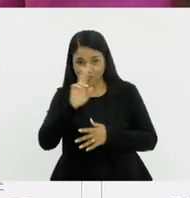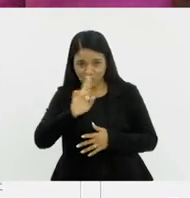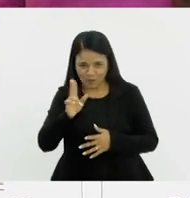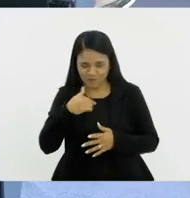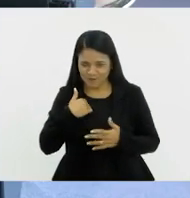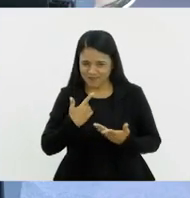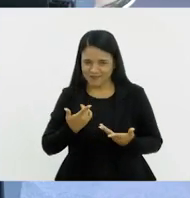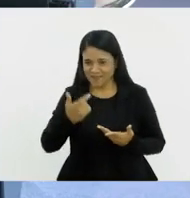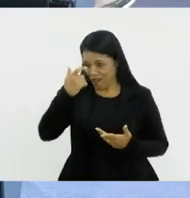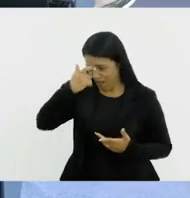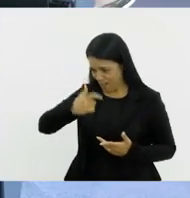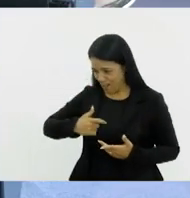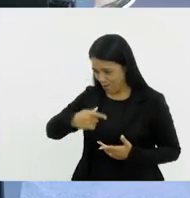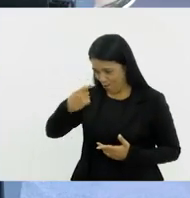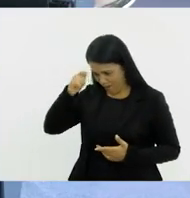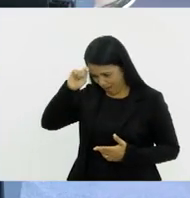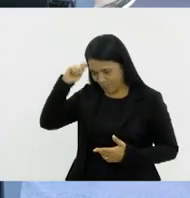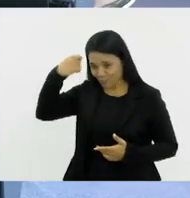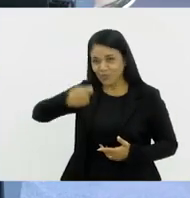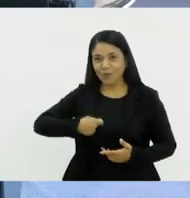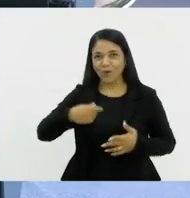ser um ator da Globo? A